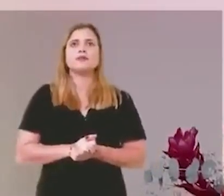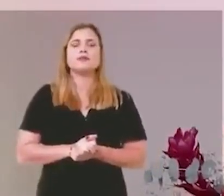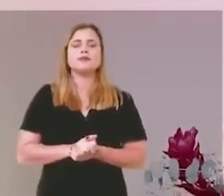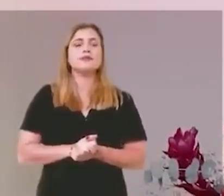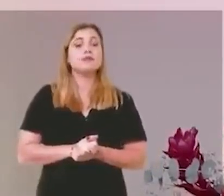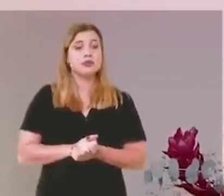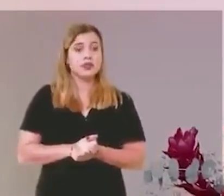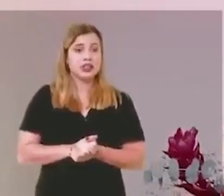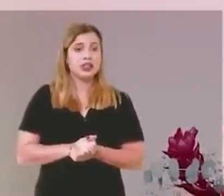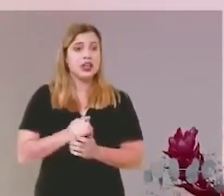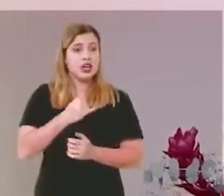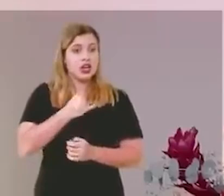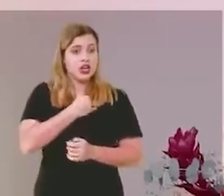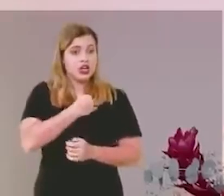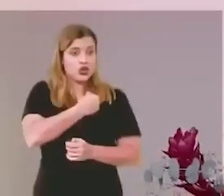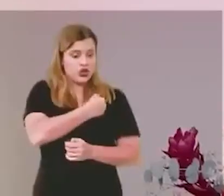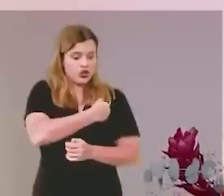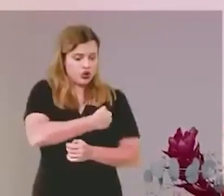Quando João